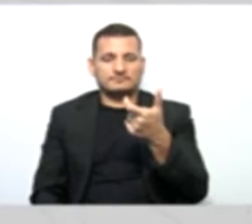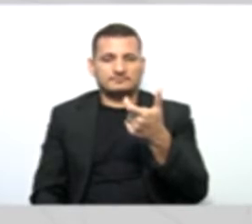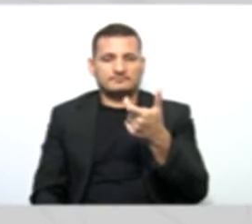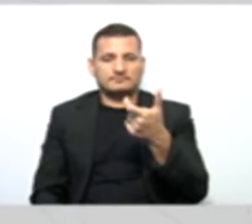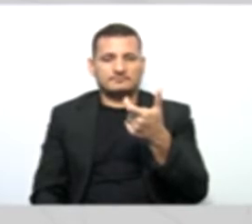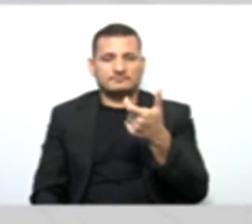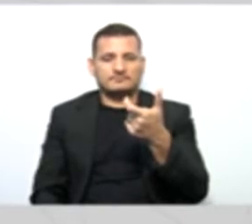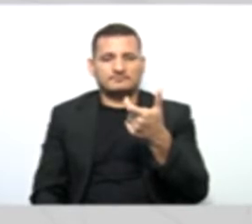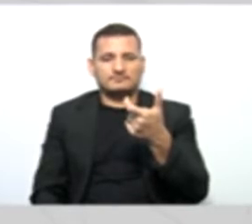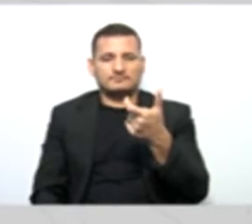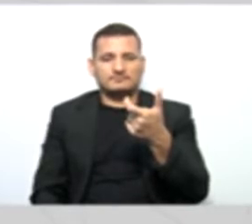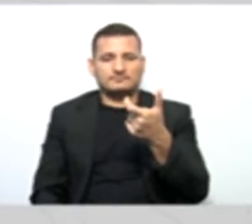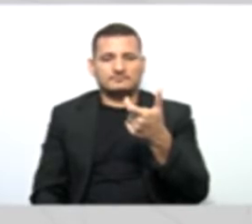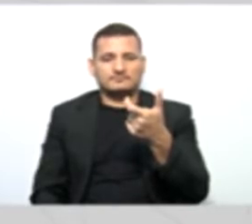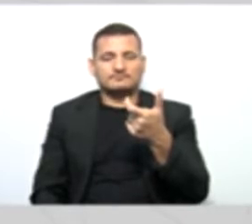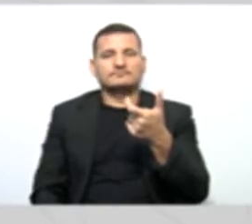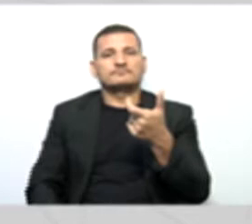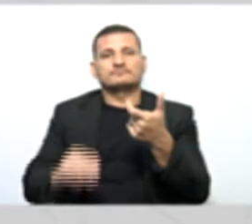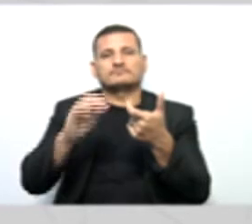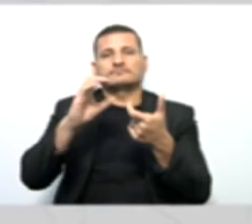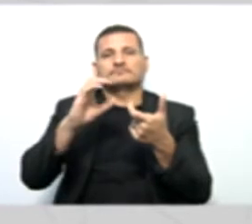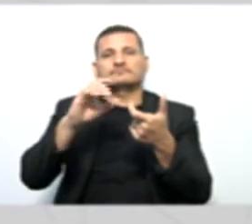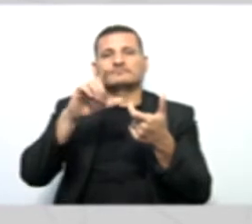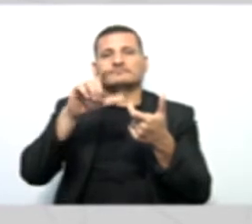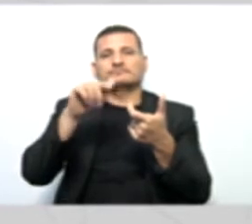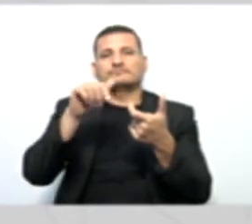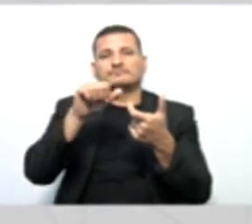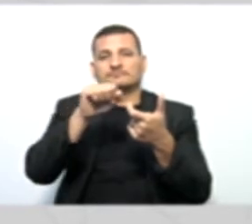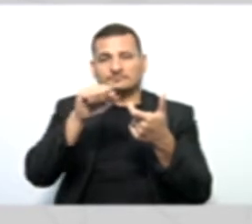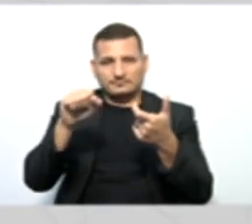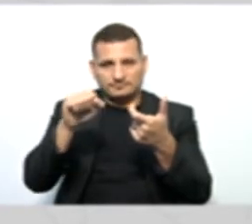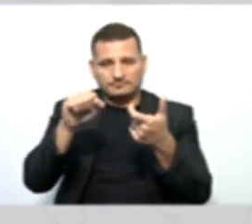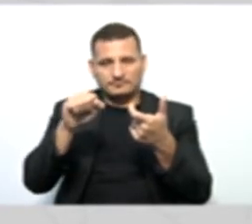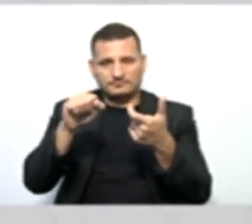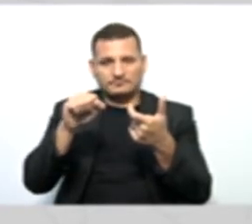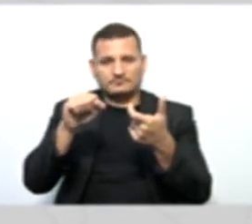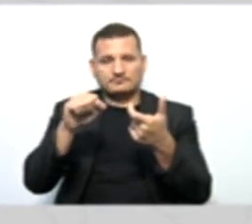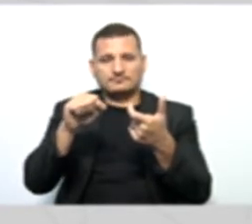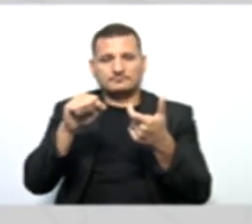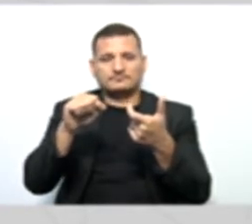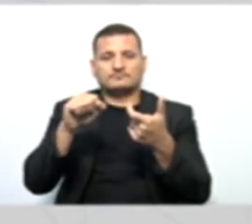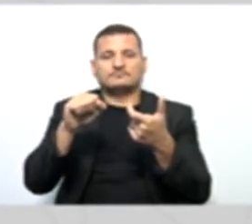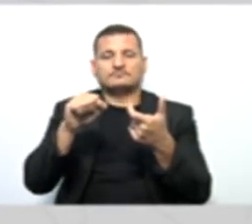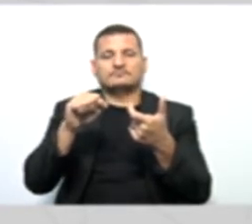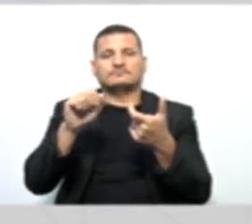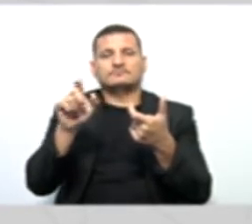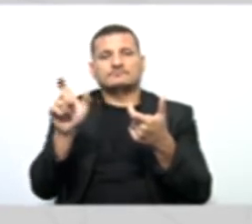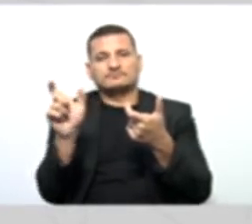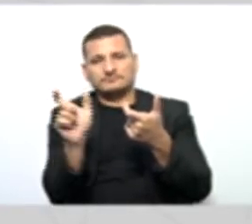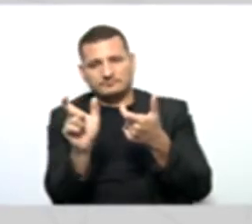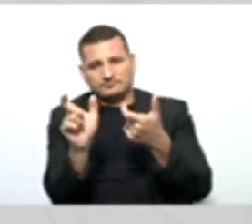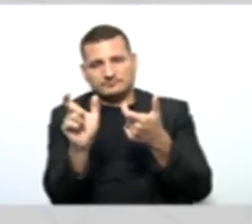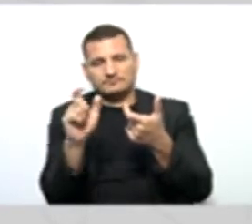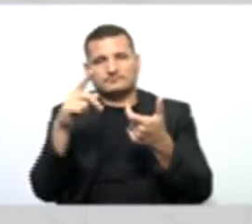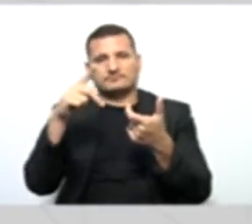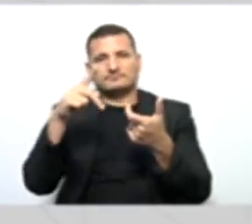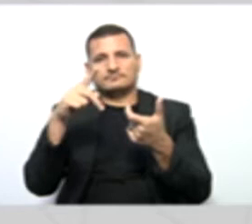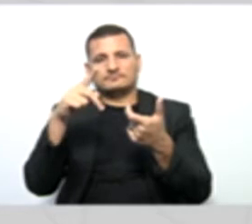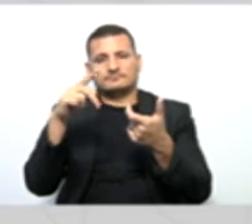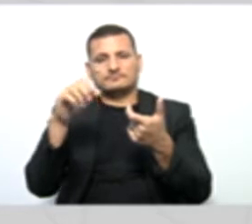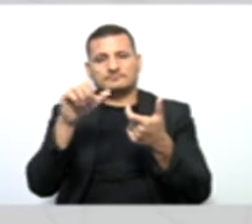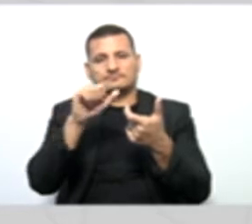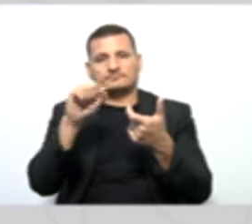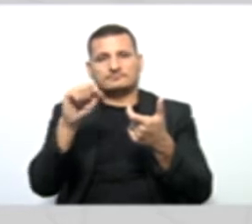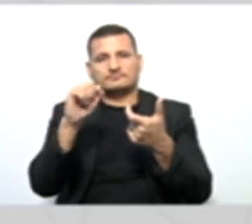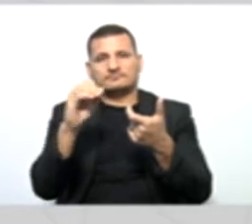vamos utilizar vai ser Class, para definir classe. E criamos aqui o nome Pessoa. Notem